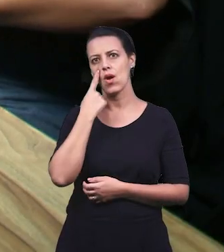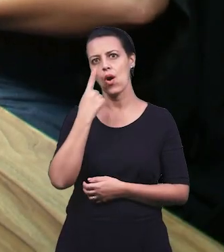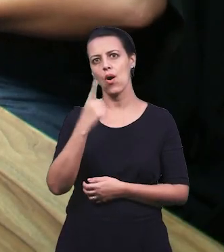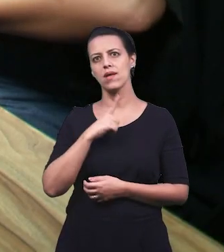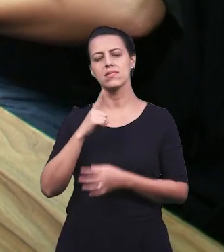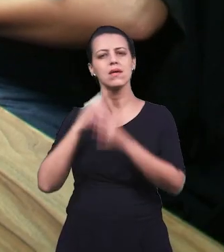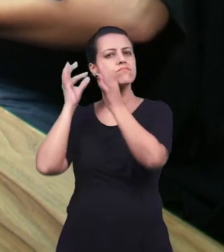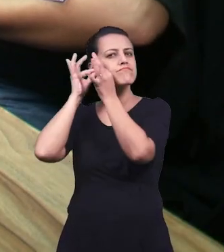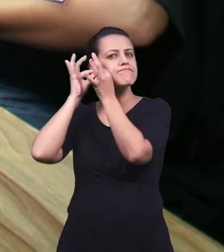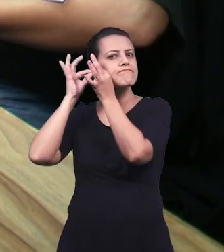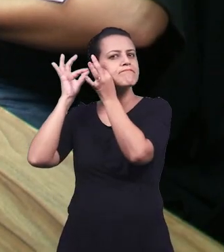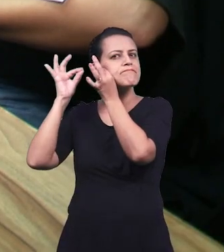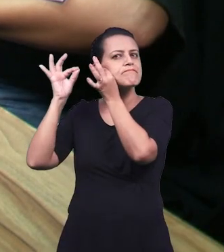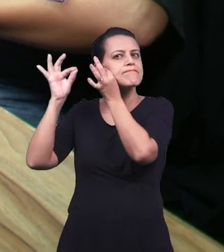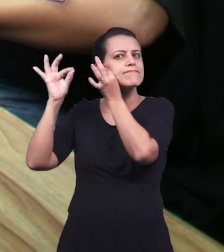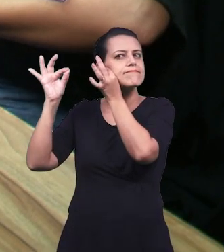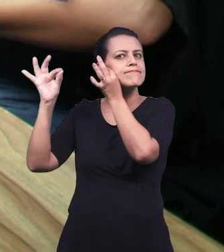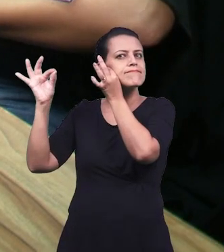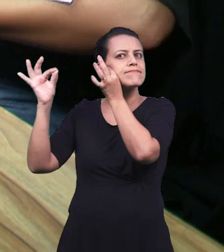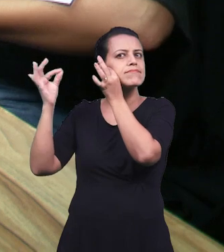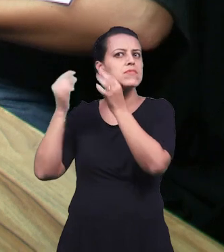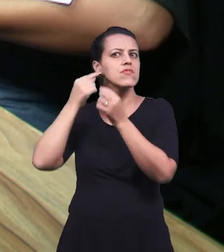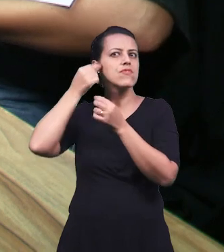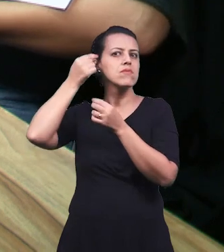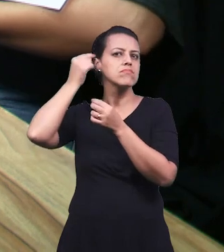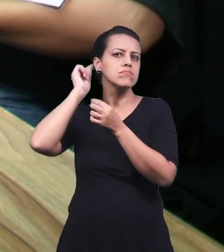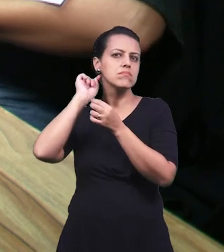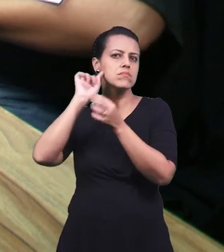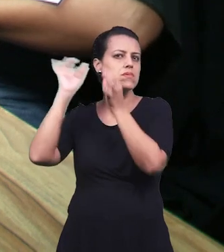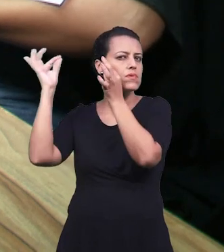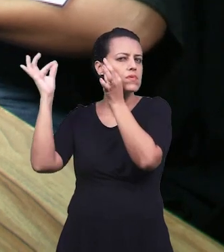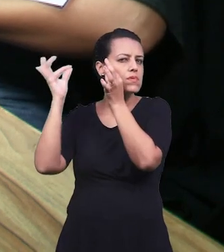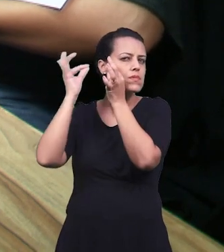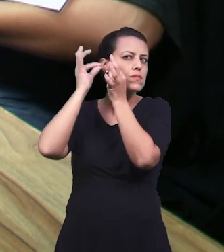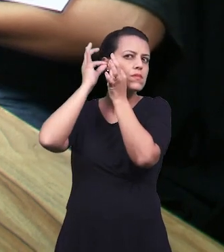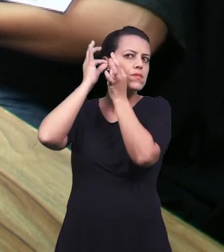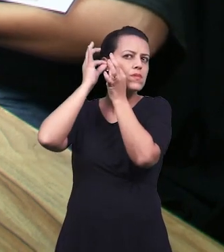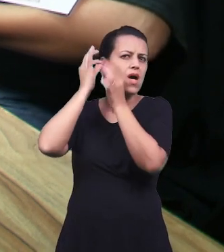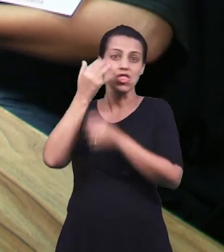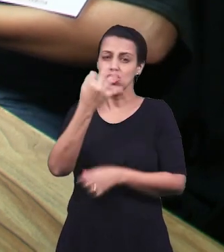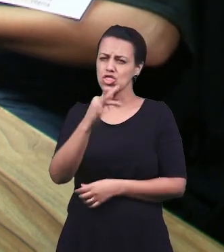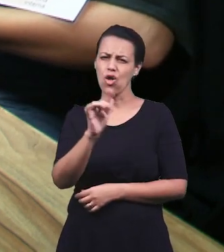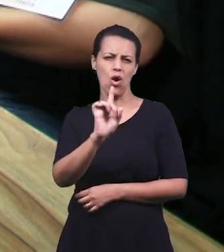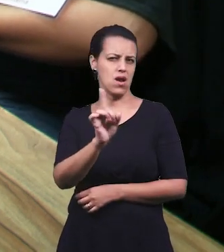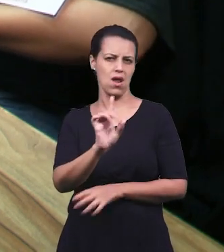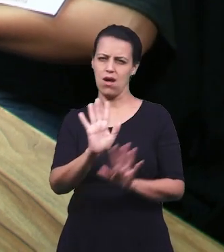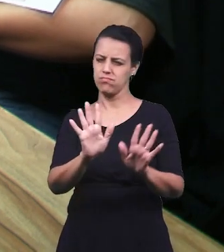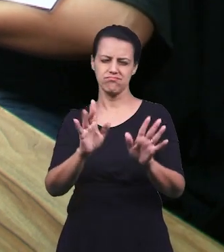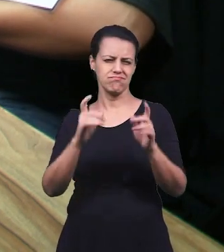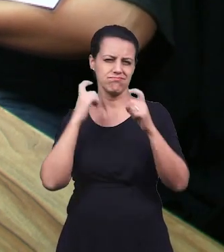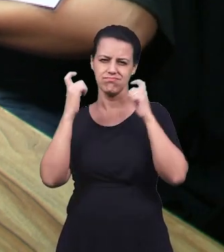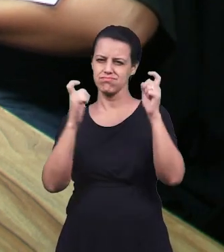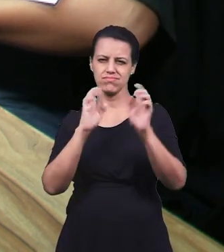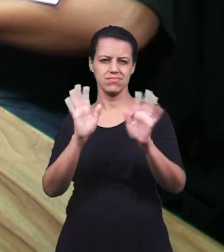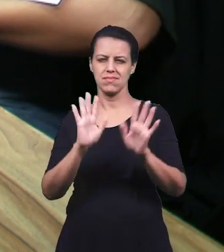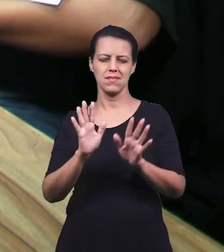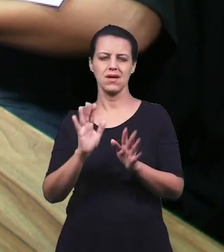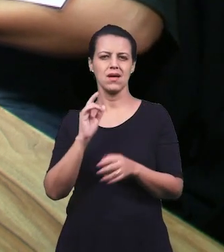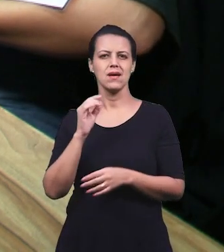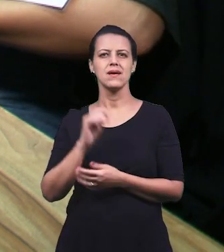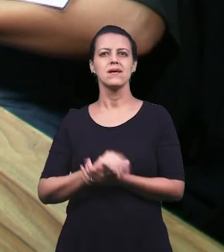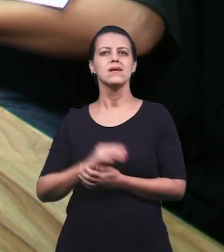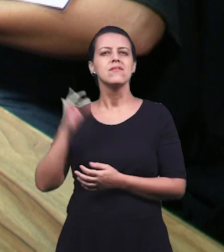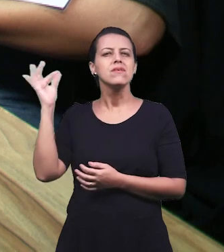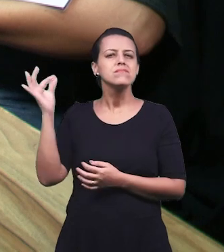Uma sonda que vai ser colocada, encaixada aqui na orelhinha do bebê, não dói, os pais não precisam ficar preocupados.